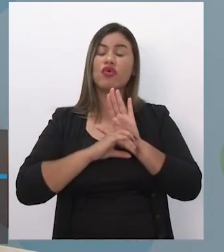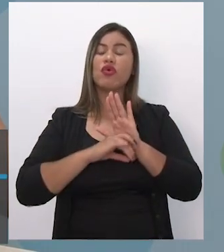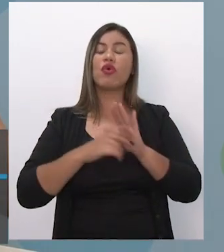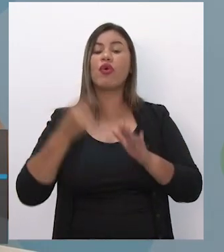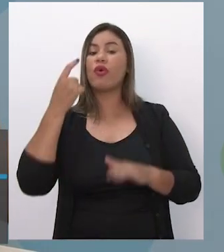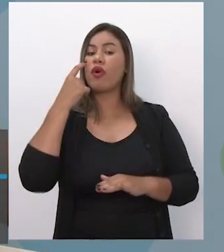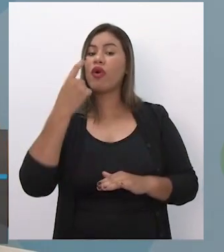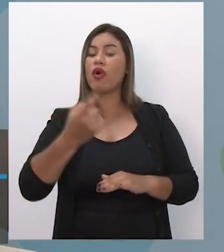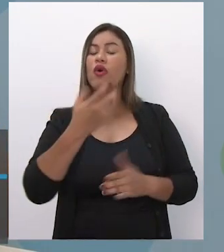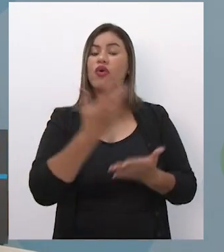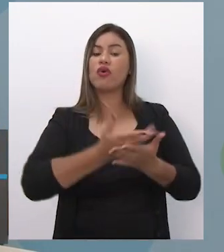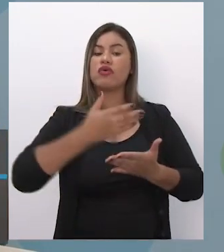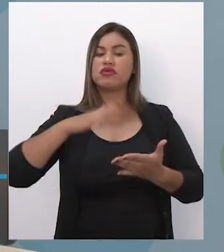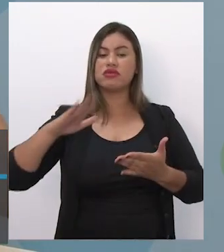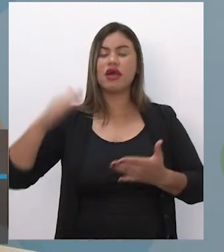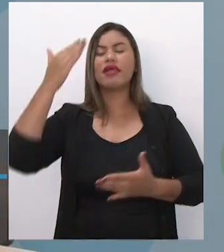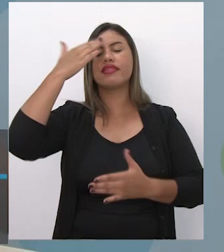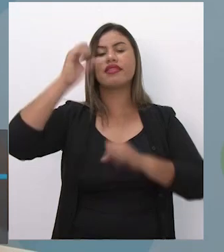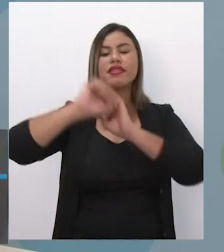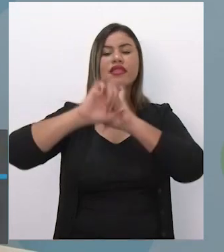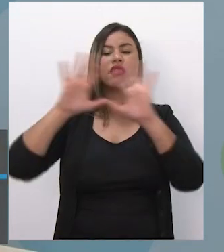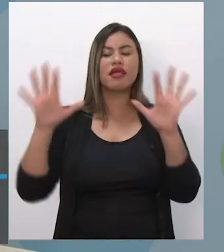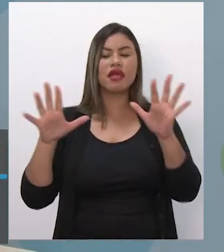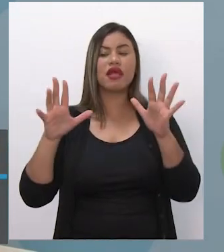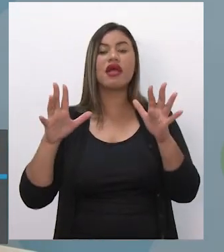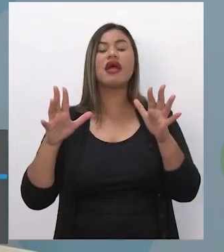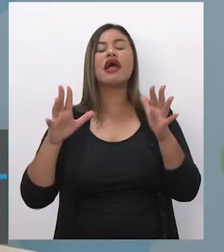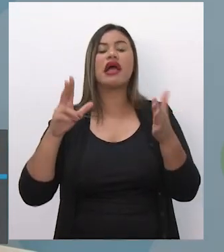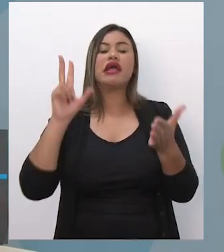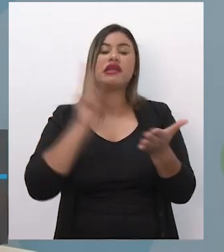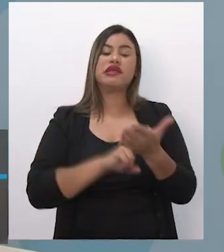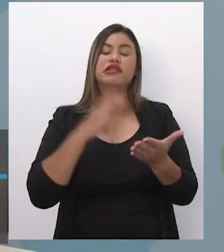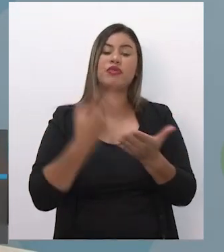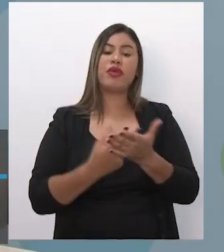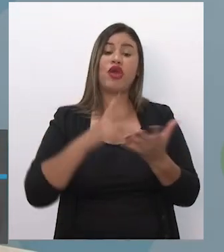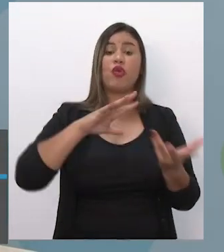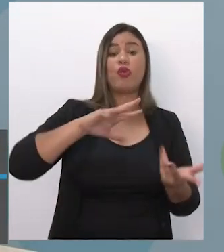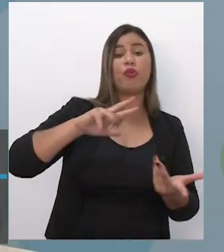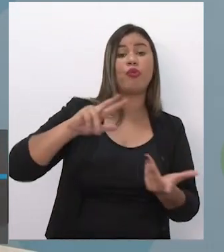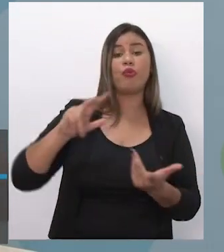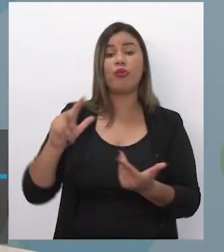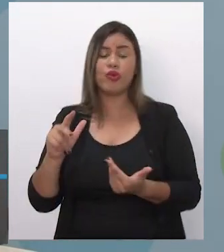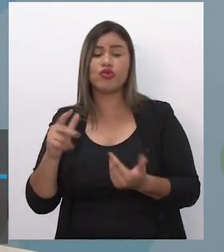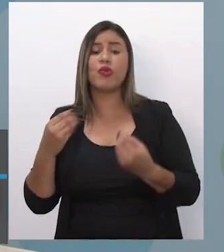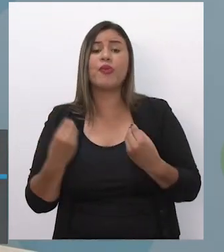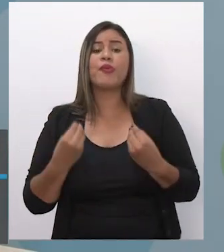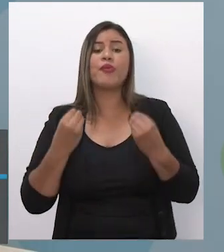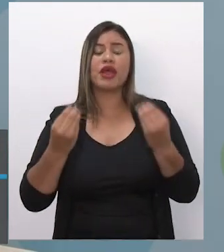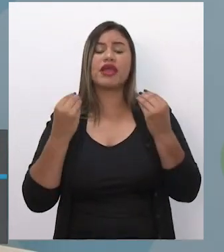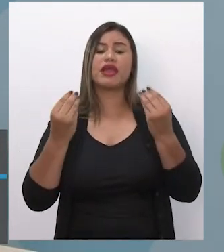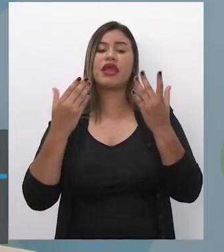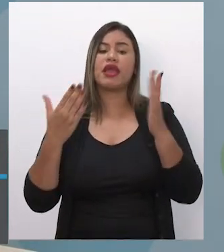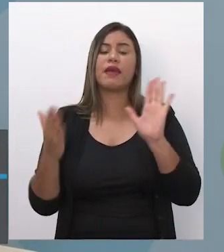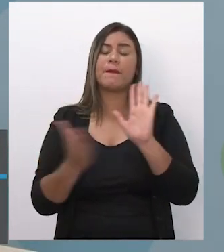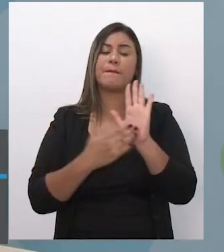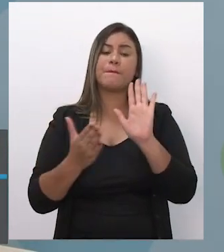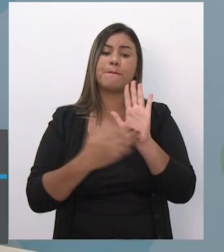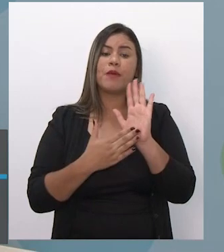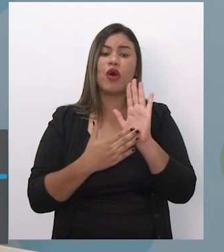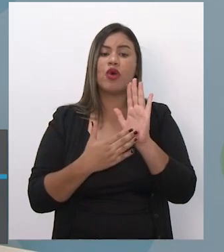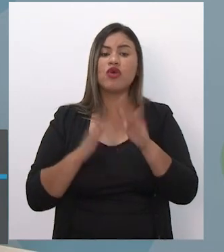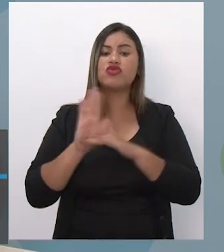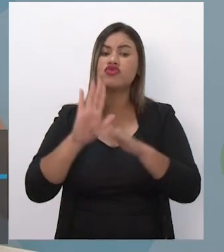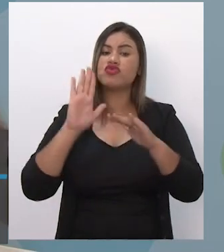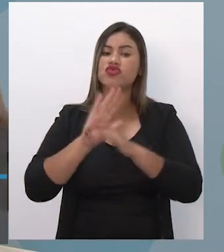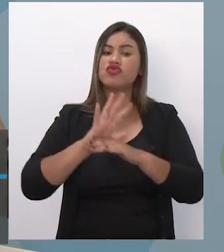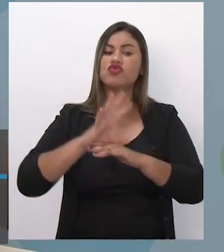ele compreenda e interprete o mundo para que ele mesmo possa propor ações de intervenção nesse espaço